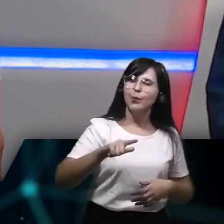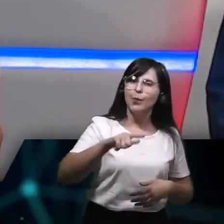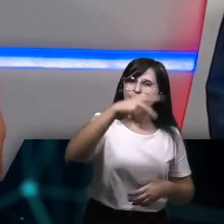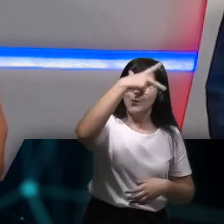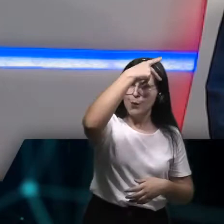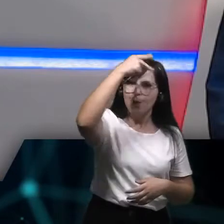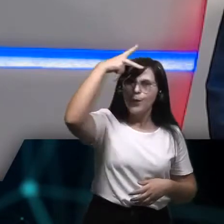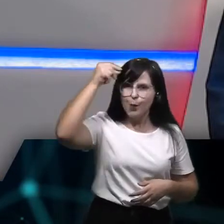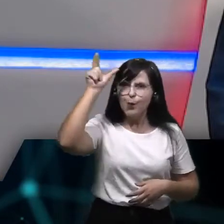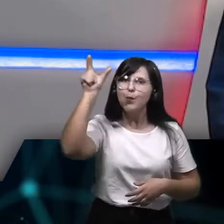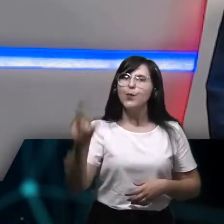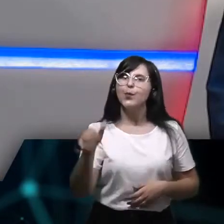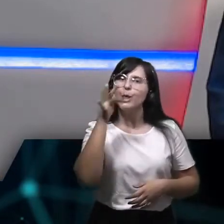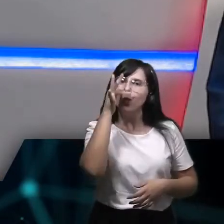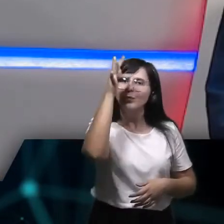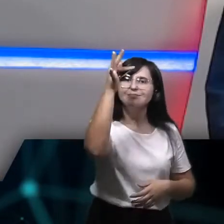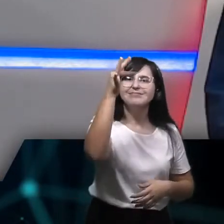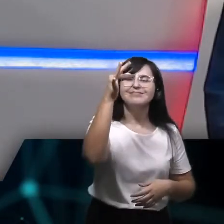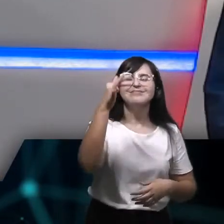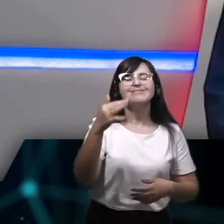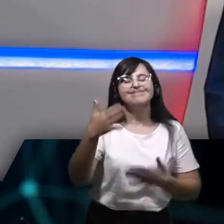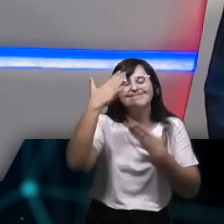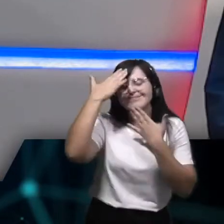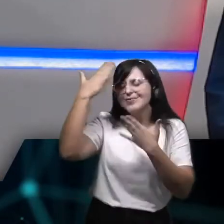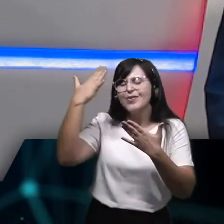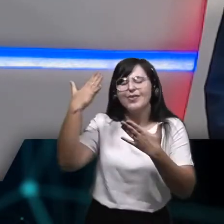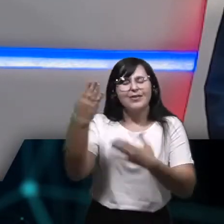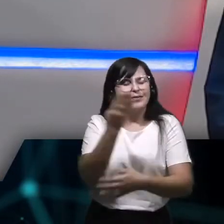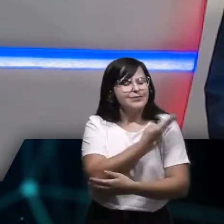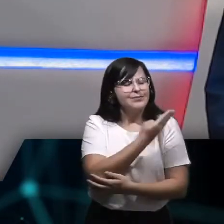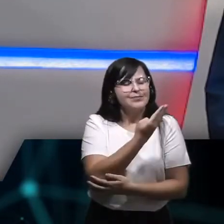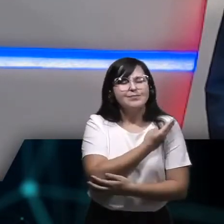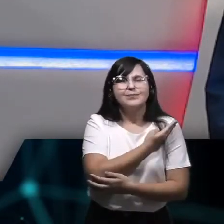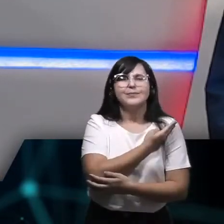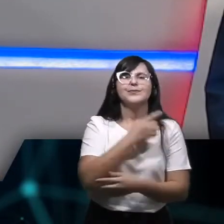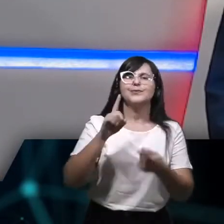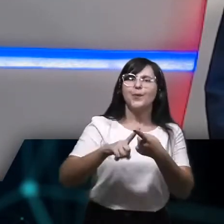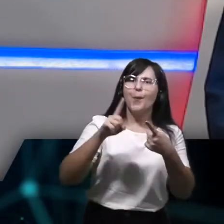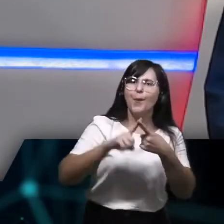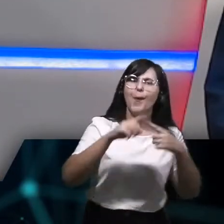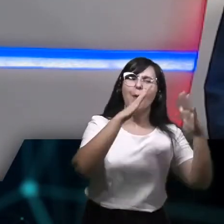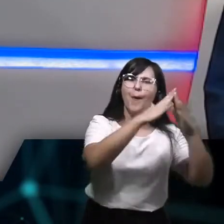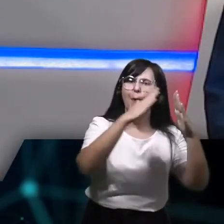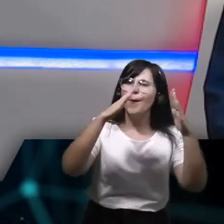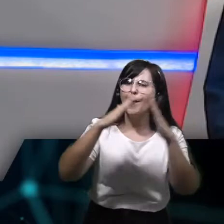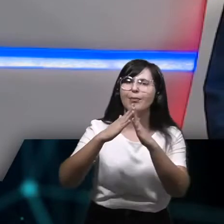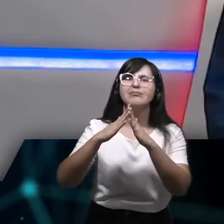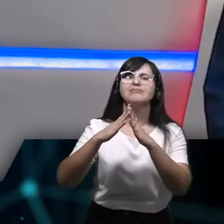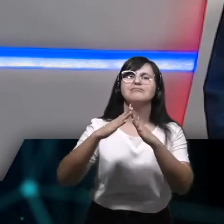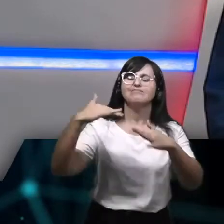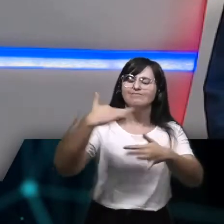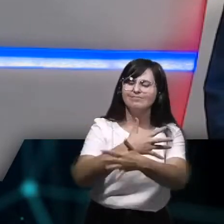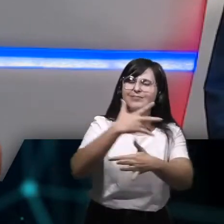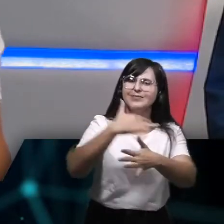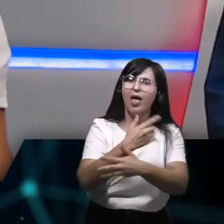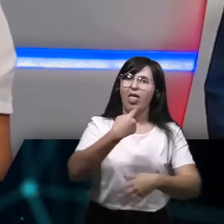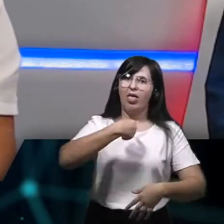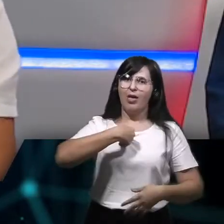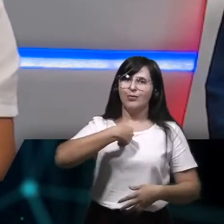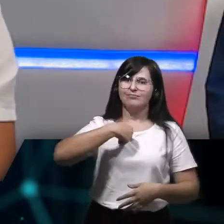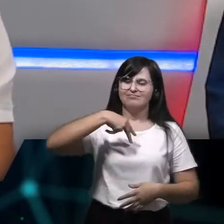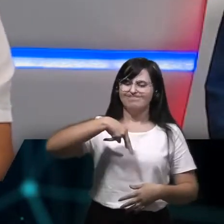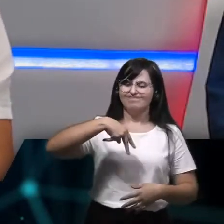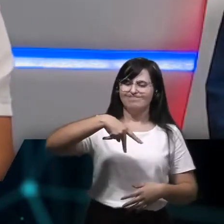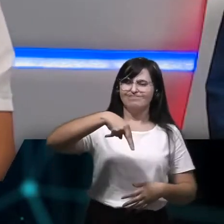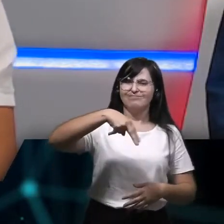Agradecer a todos os nossos amigos, os corregionários e aos moradores da nossa terra que tenham caminhado desde